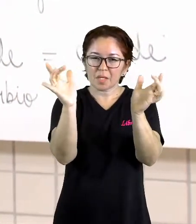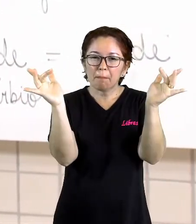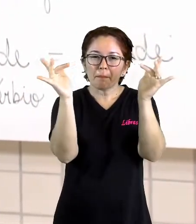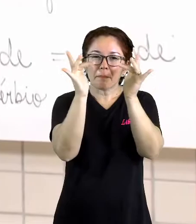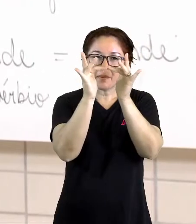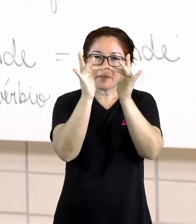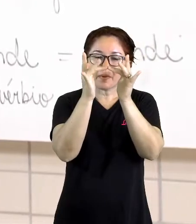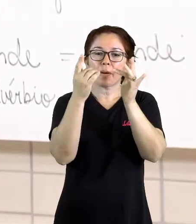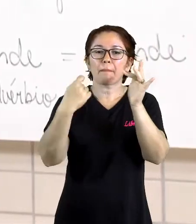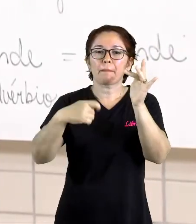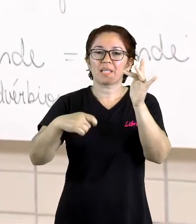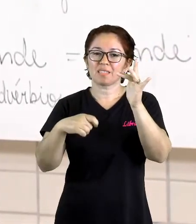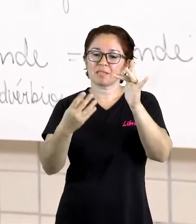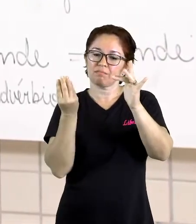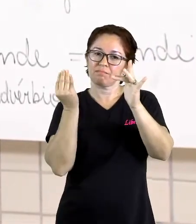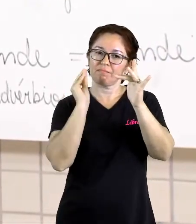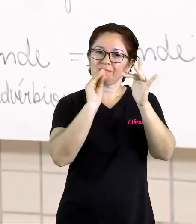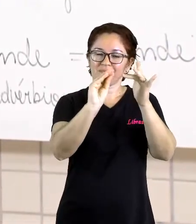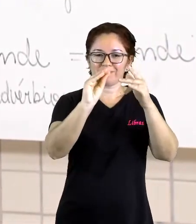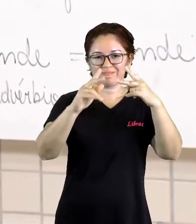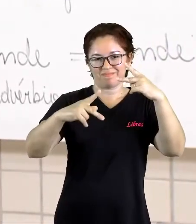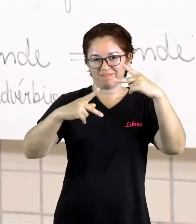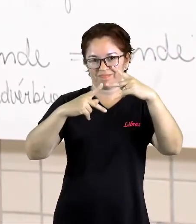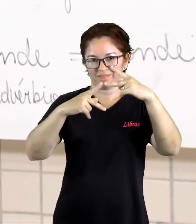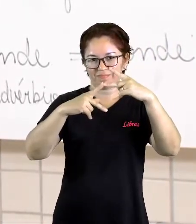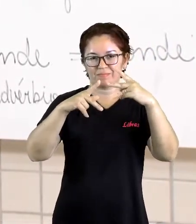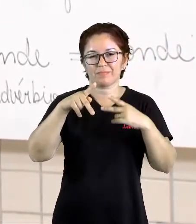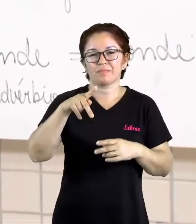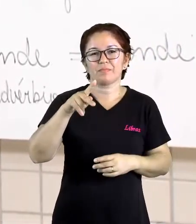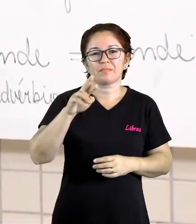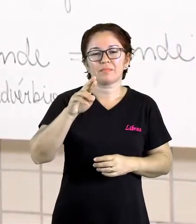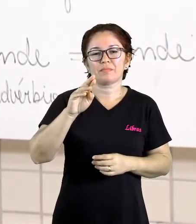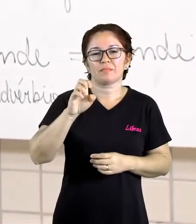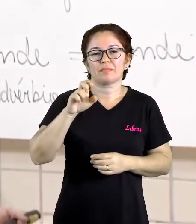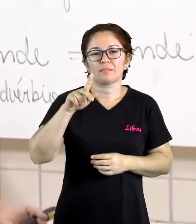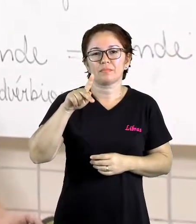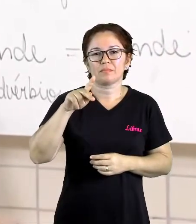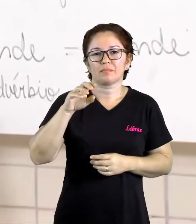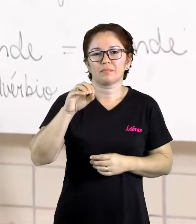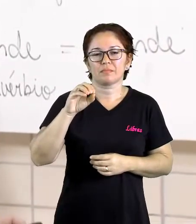a preposição, mas vamos fazer aqui o detalhamento.